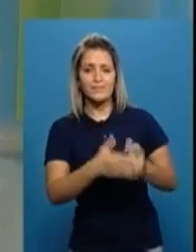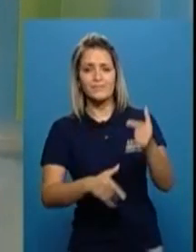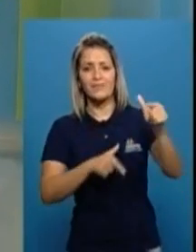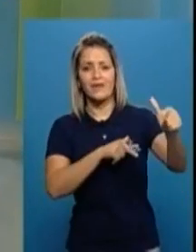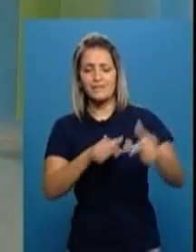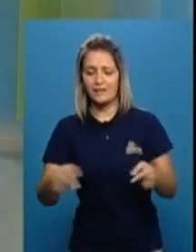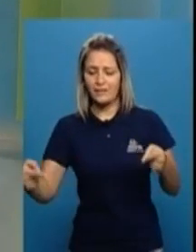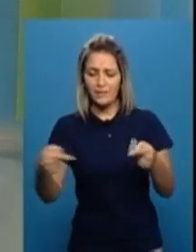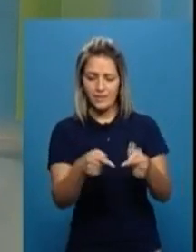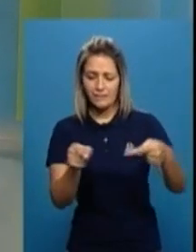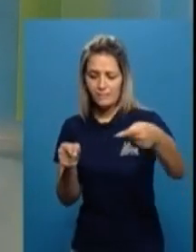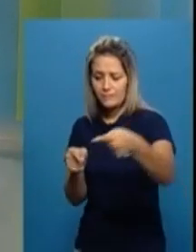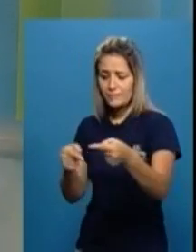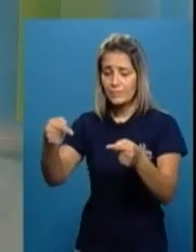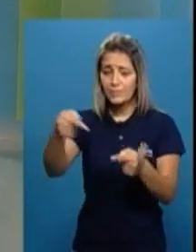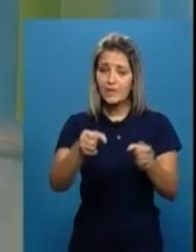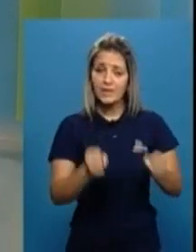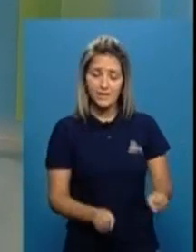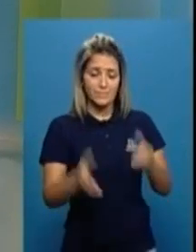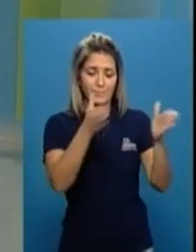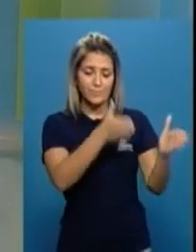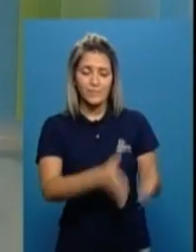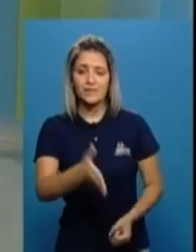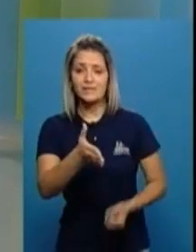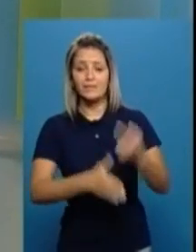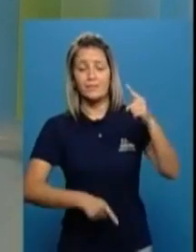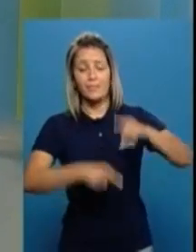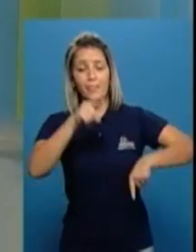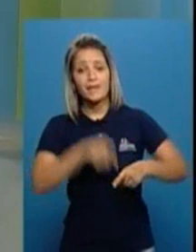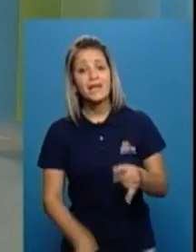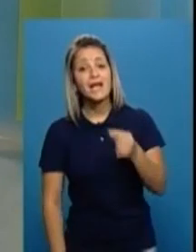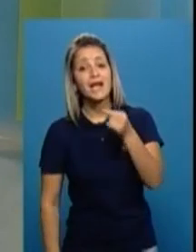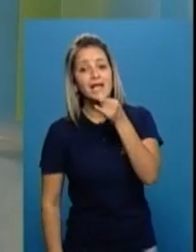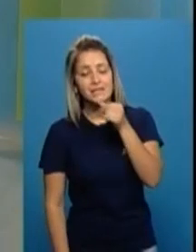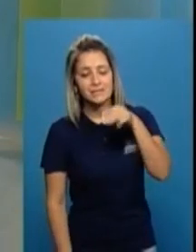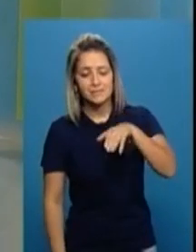em diferentes produtos. Como, por exemplo, em uma indústria metalúrgica, né,